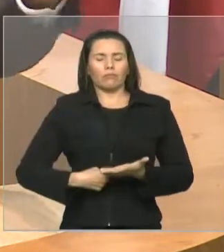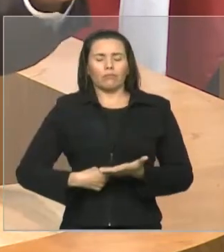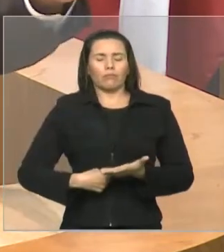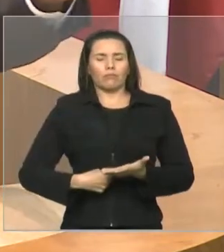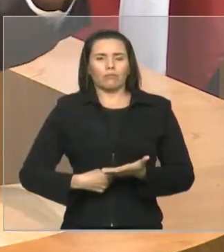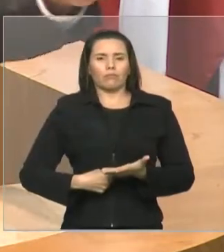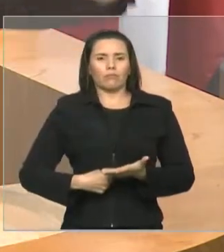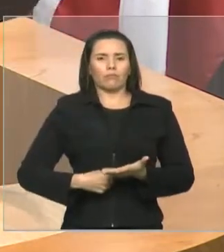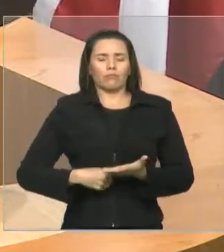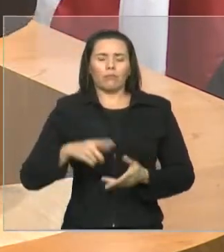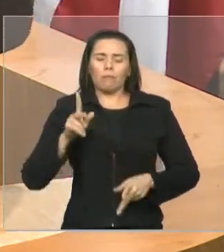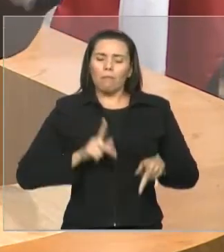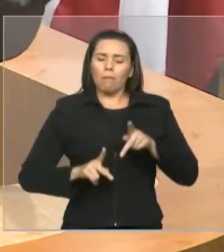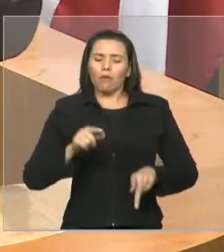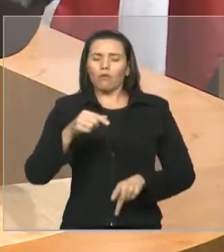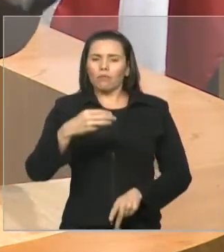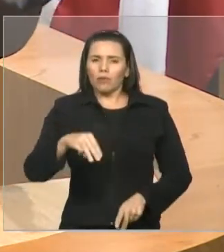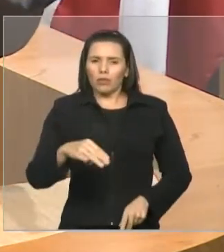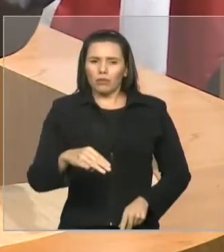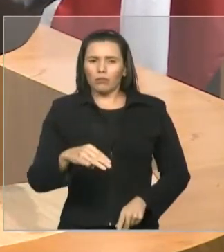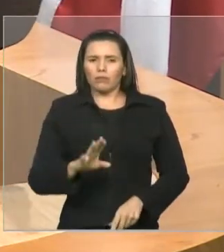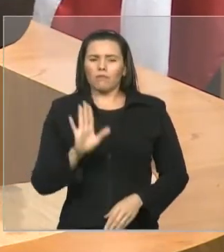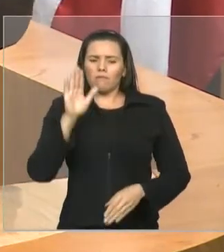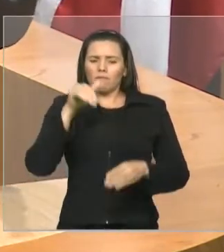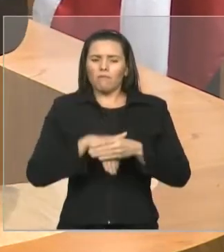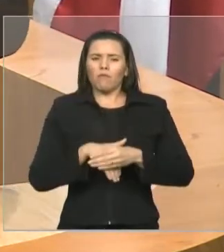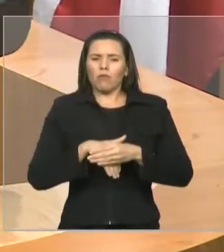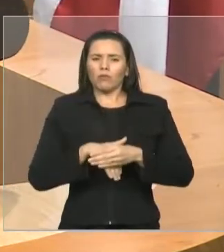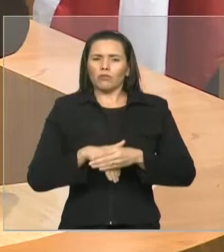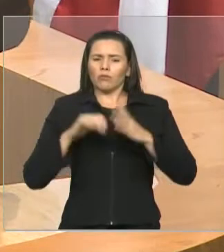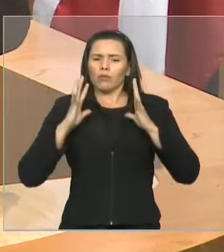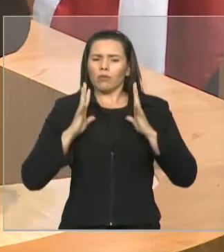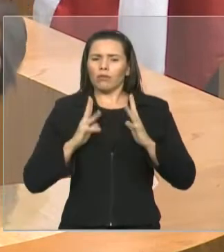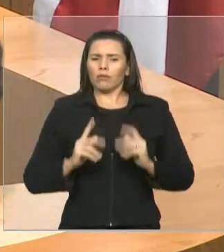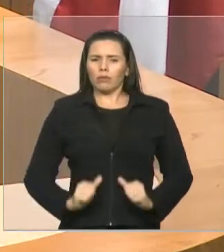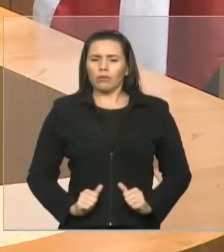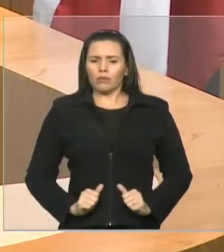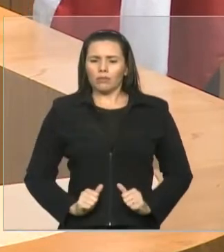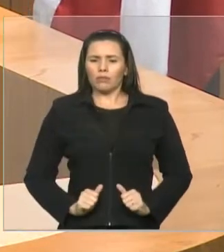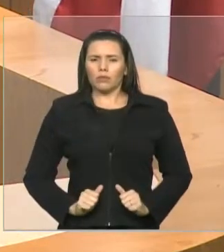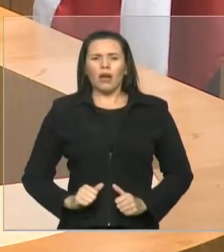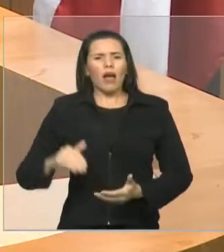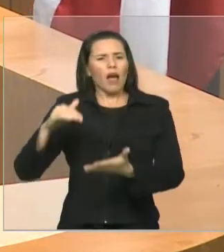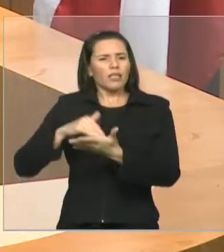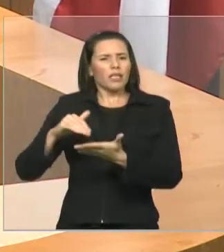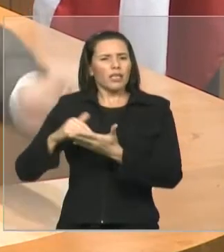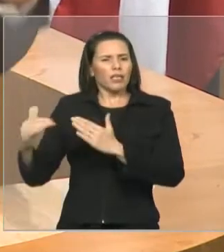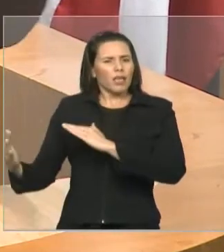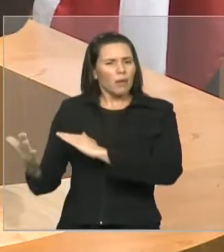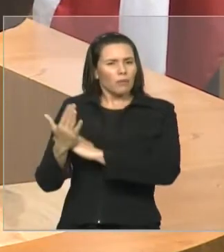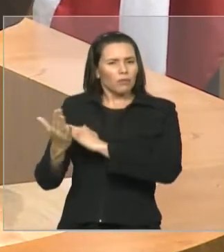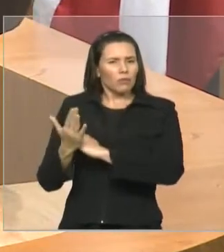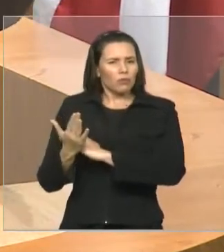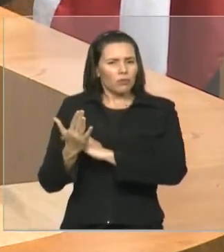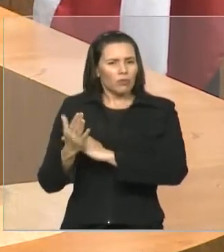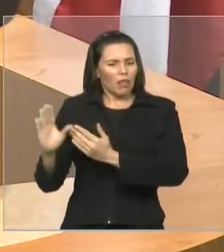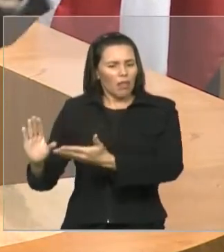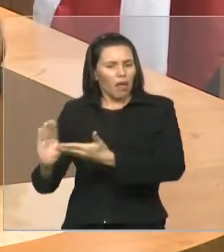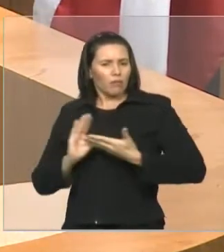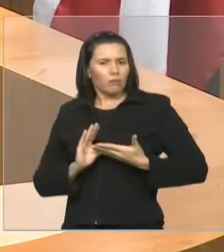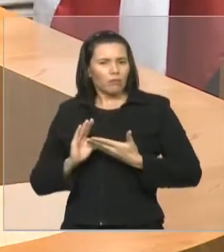voto limpo, com um voto honesto, sem dinheiro público de secretarias, sem o dinheiro